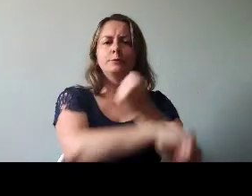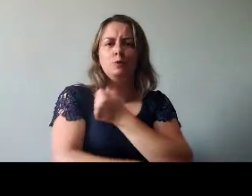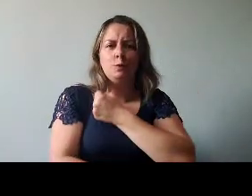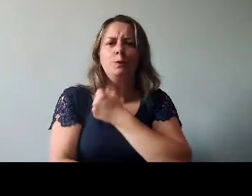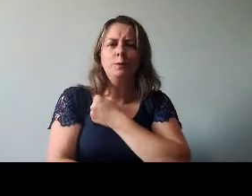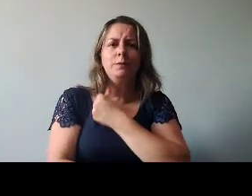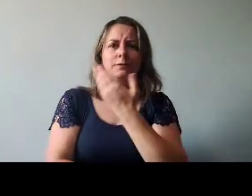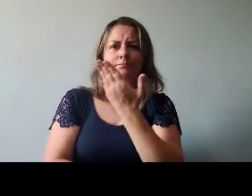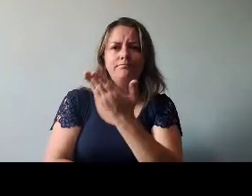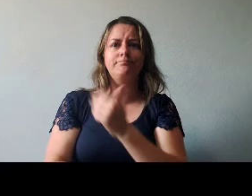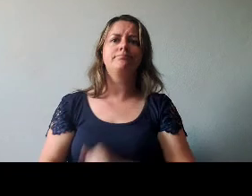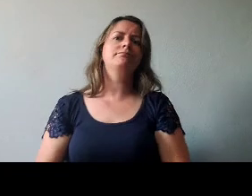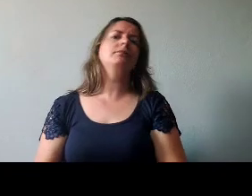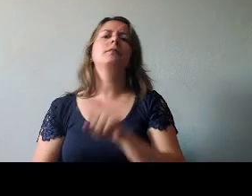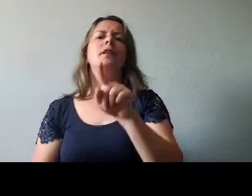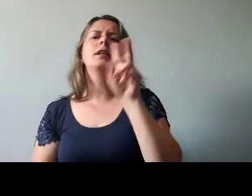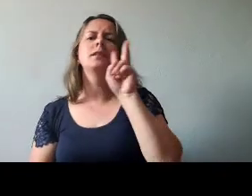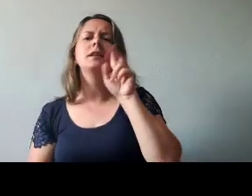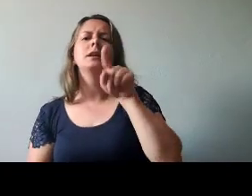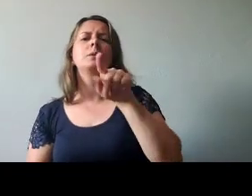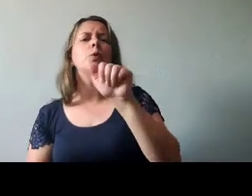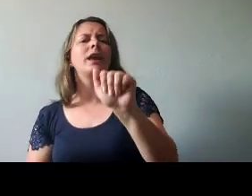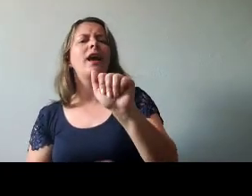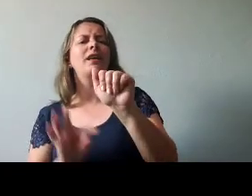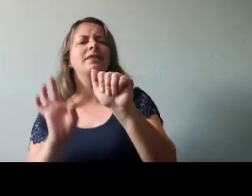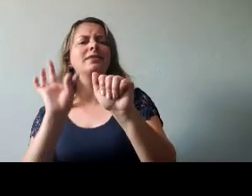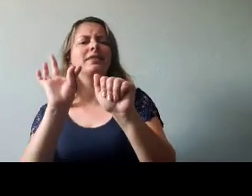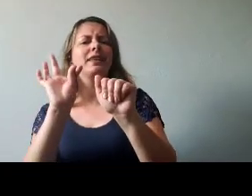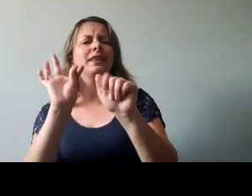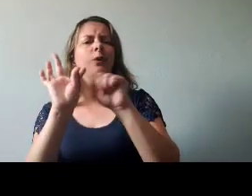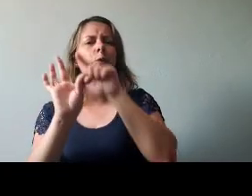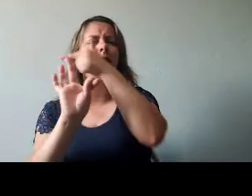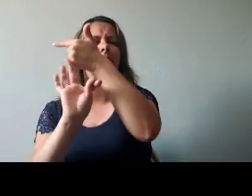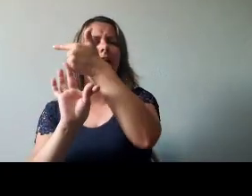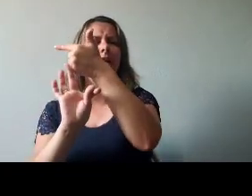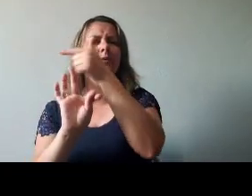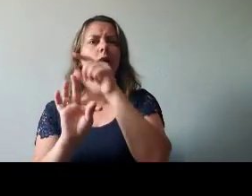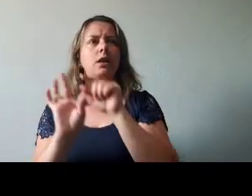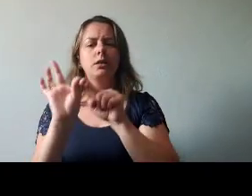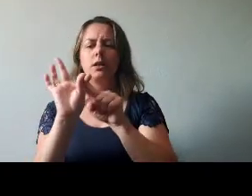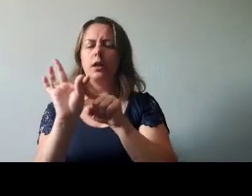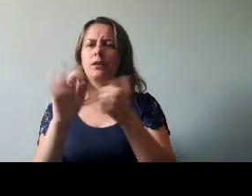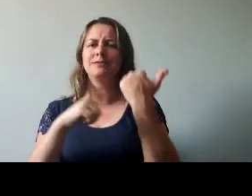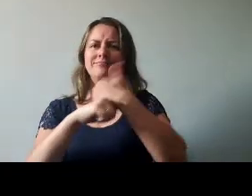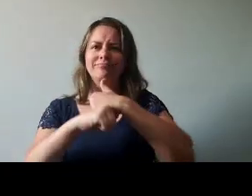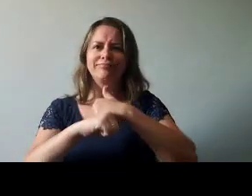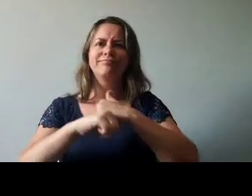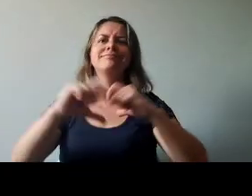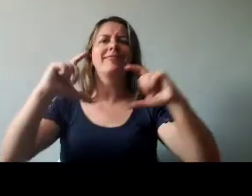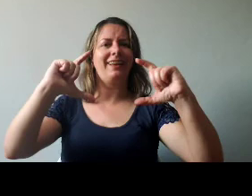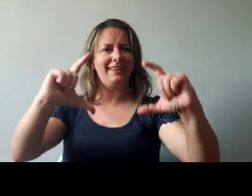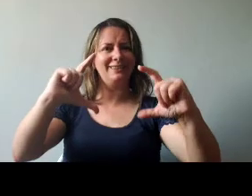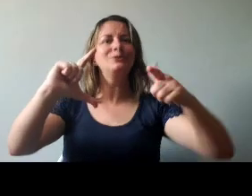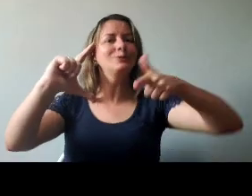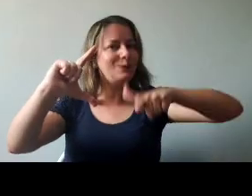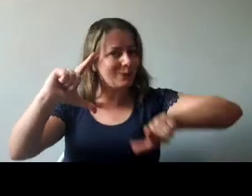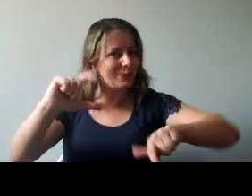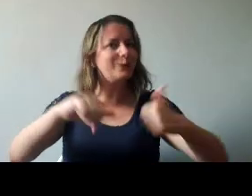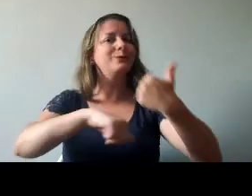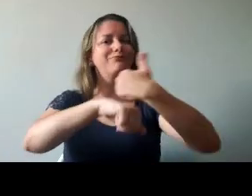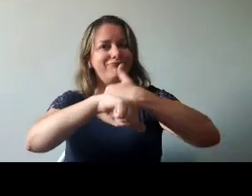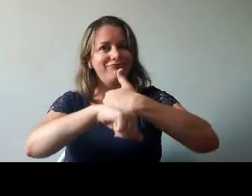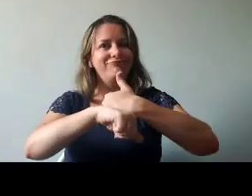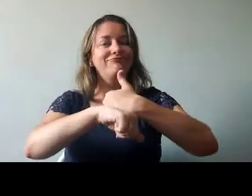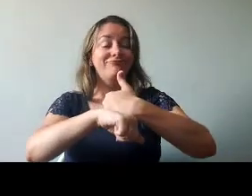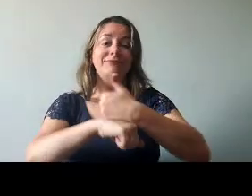Mais AT ao quadrado, lembra? AT ao quadrado sobre 2? Aí no lugar do T entrou isso aqui vai ao quadrado. Quem gosta